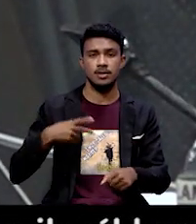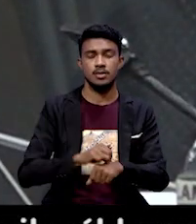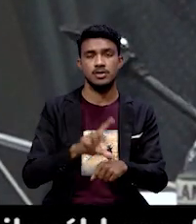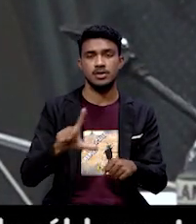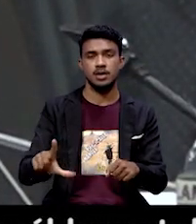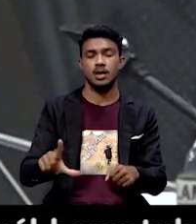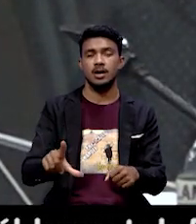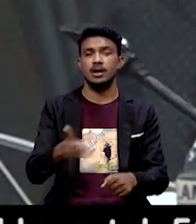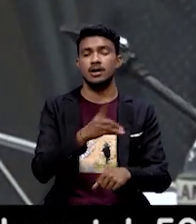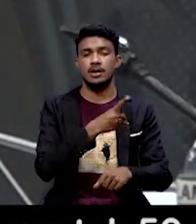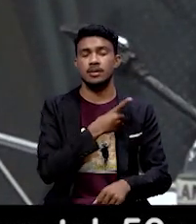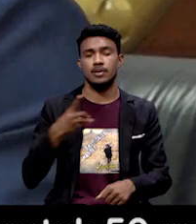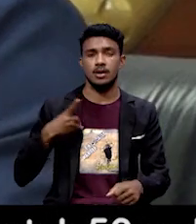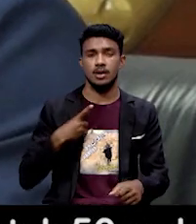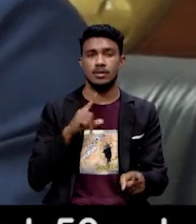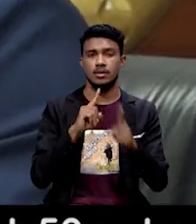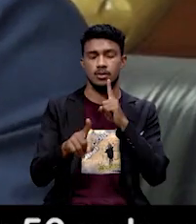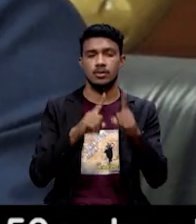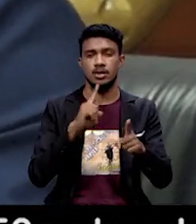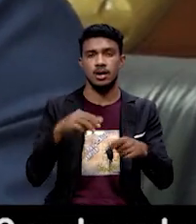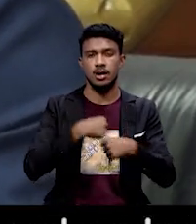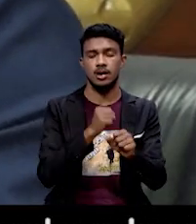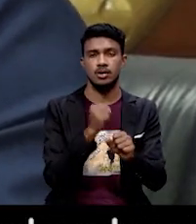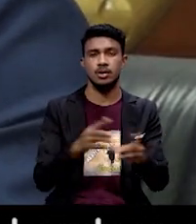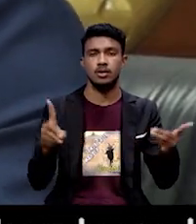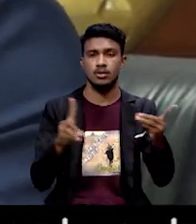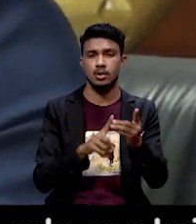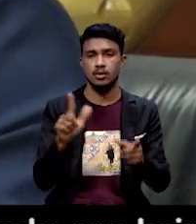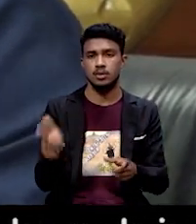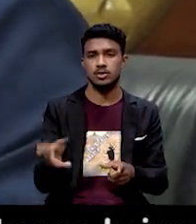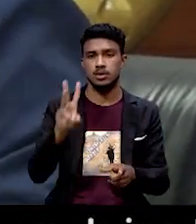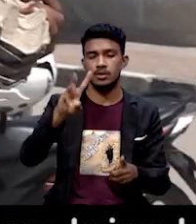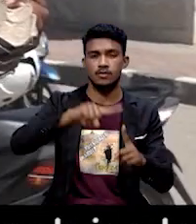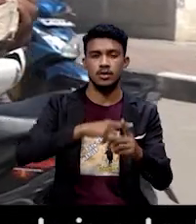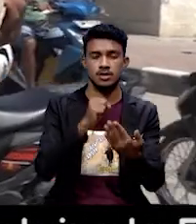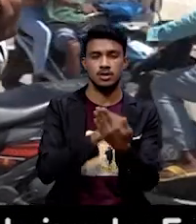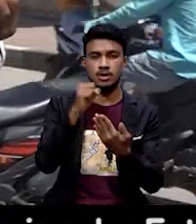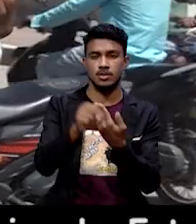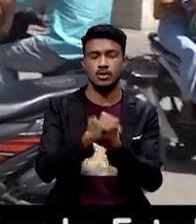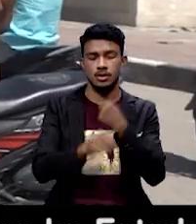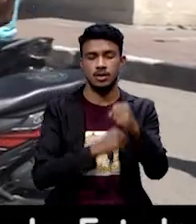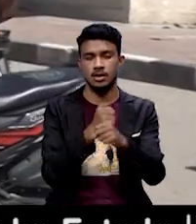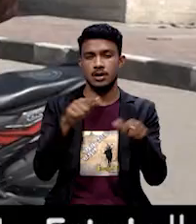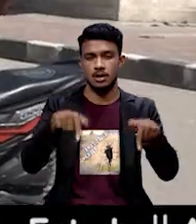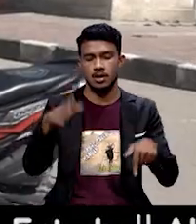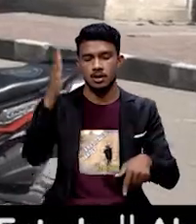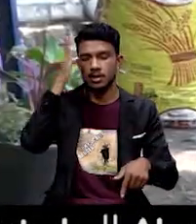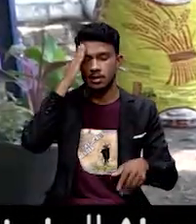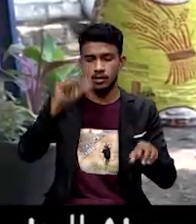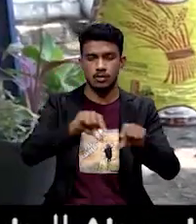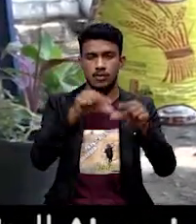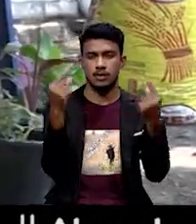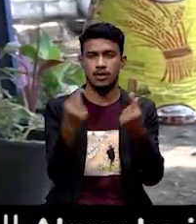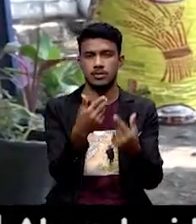iha plenária, nebe halau iha lorong, Ruanulu Resinem, fulan setembro, tinang nekatak, considera governo